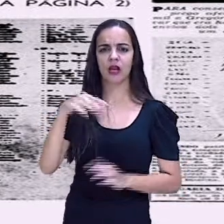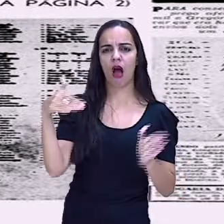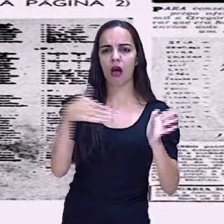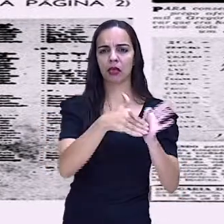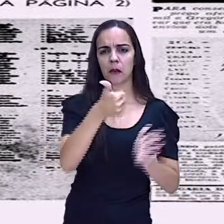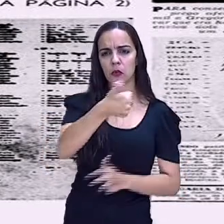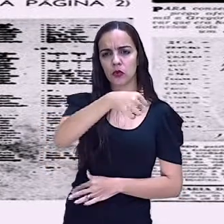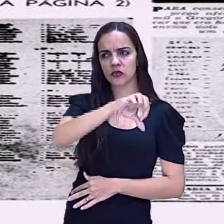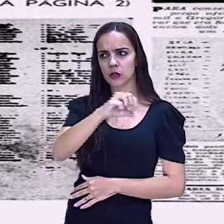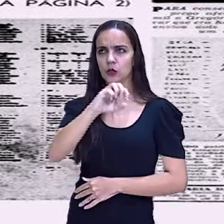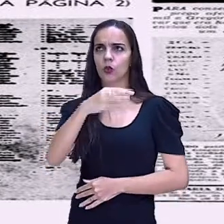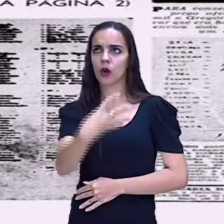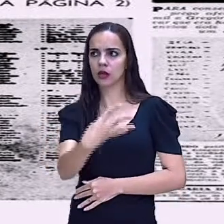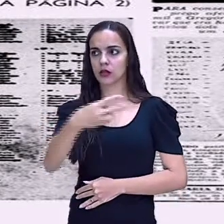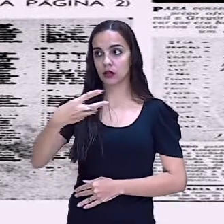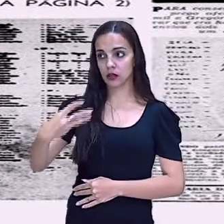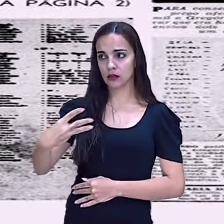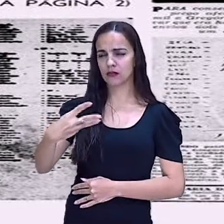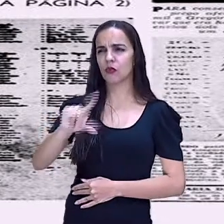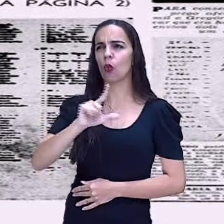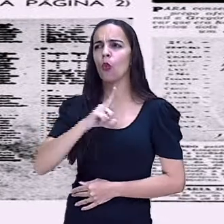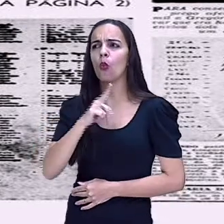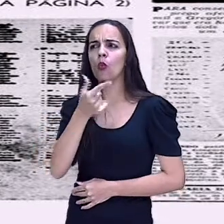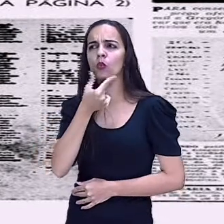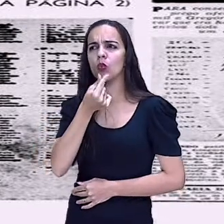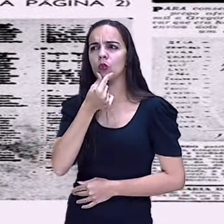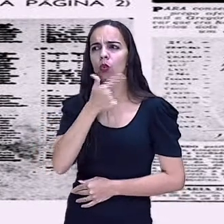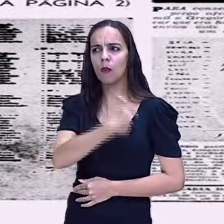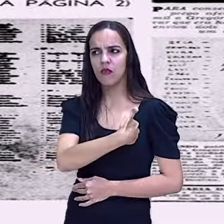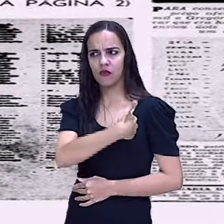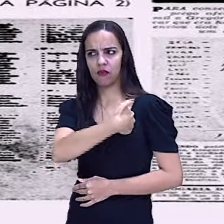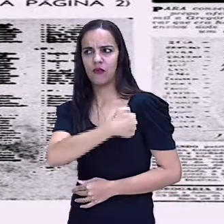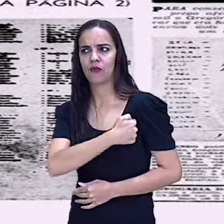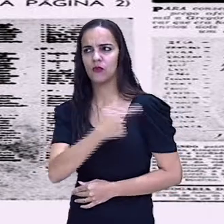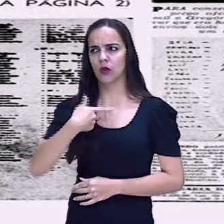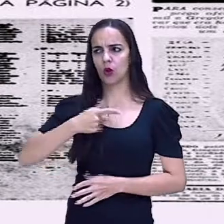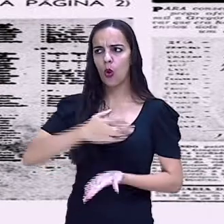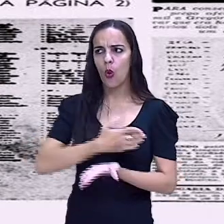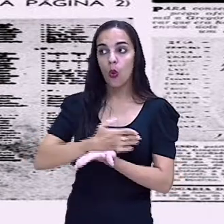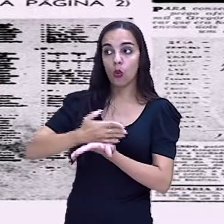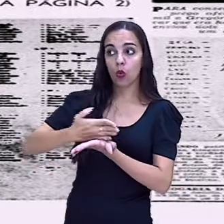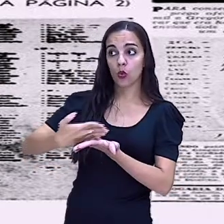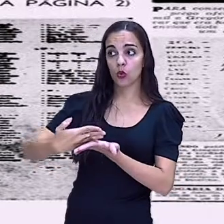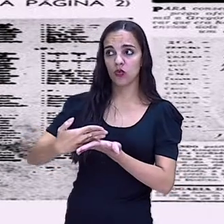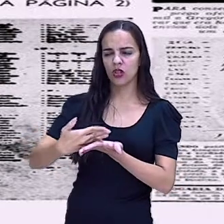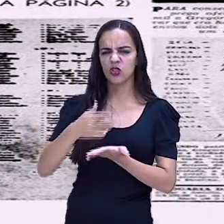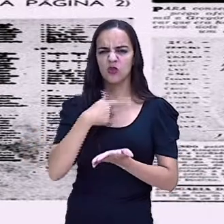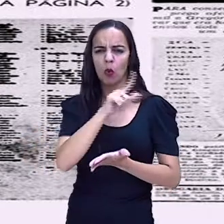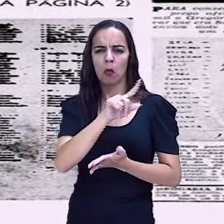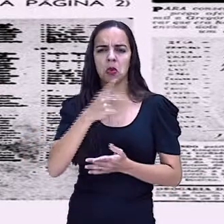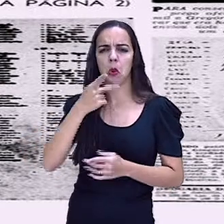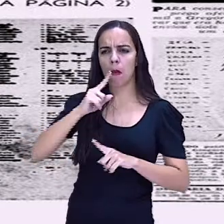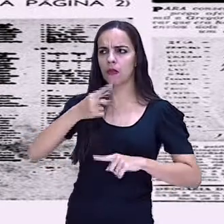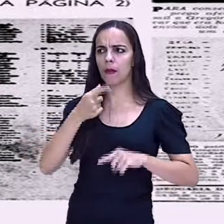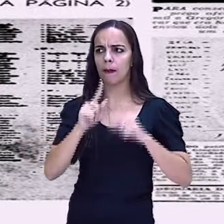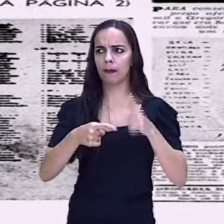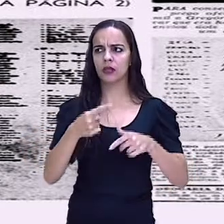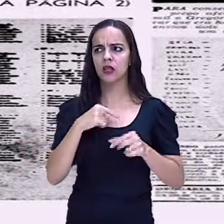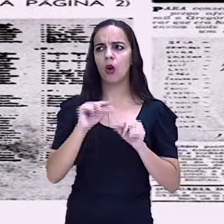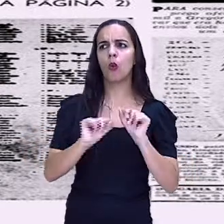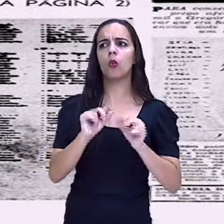política de massas de Vargas começou a incomodar uma parcela significativa do